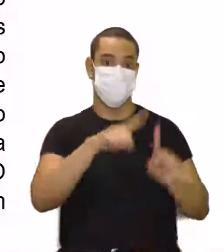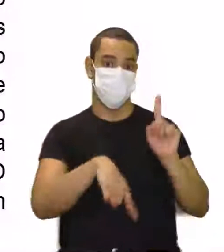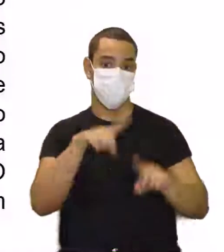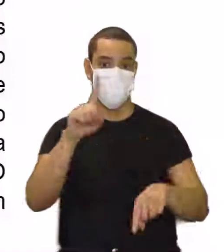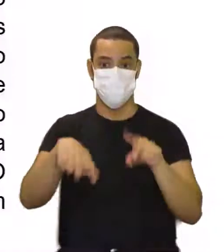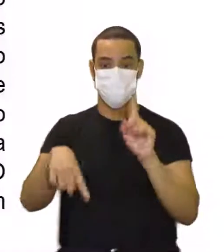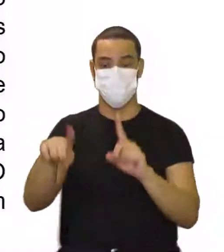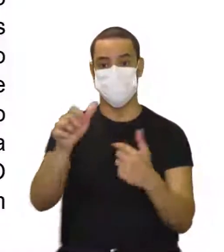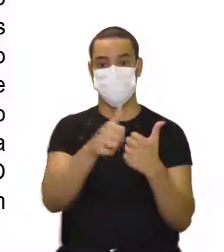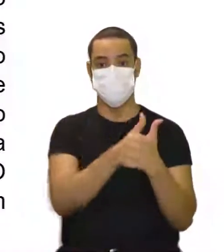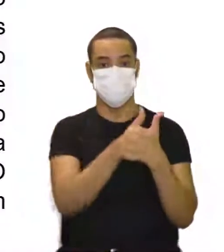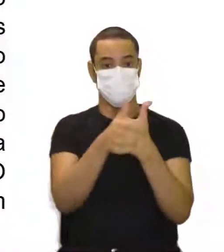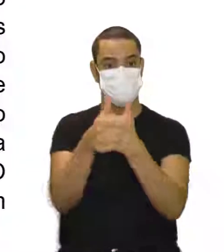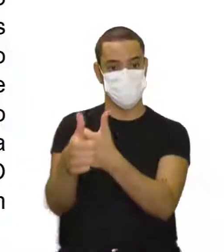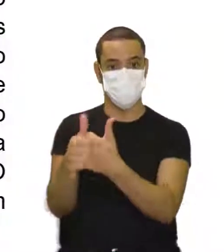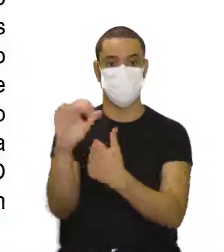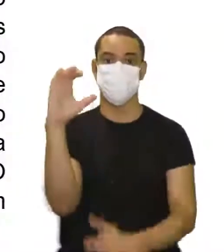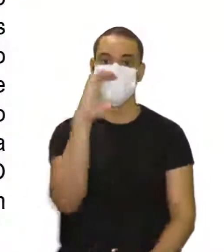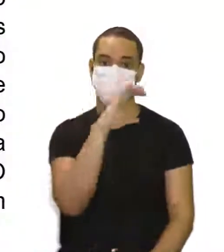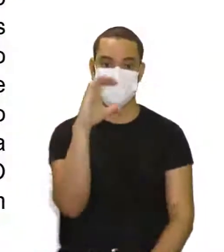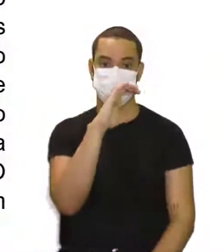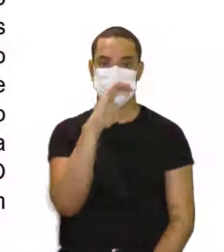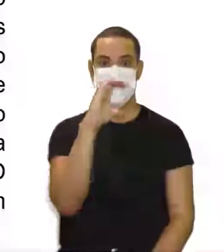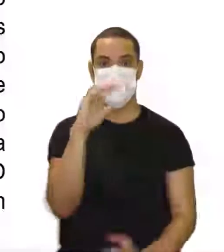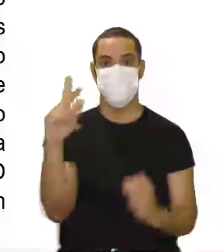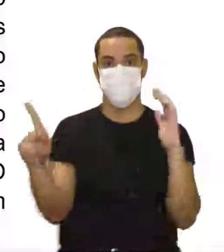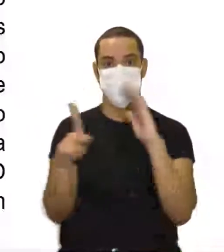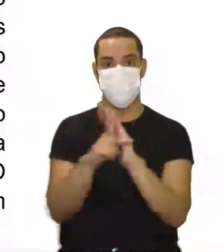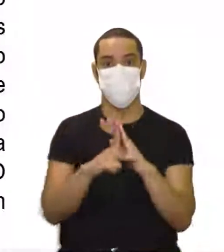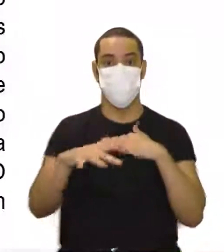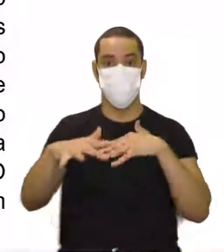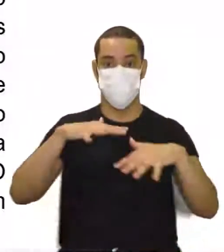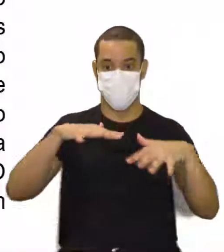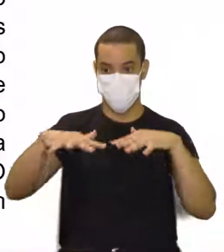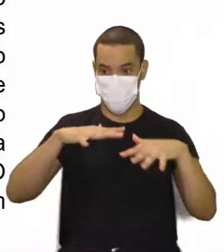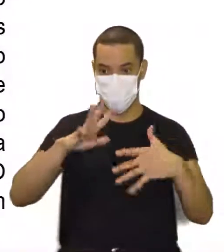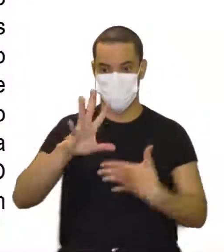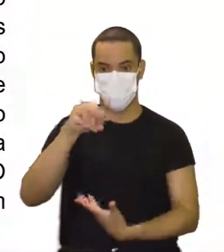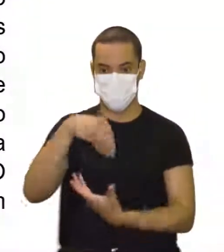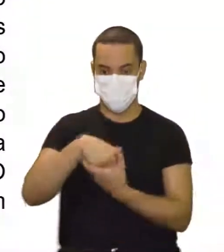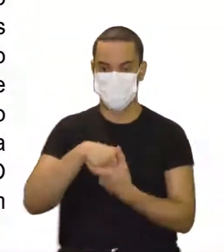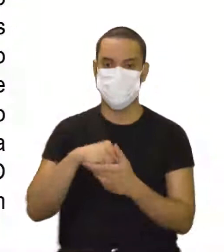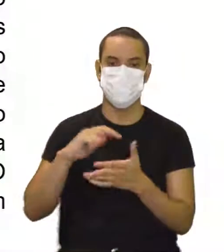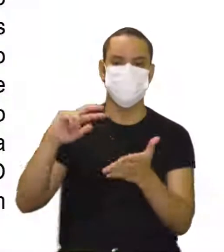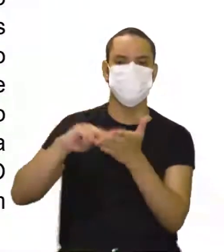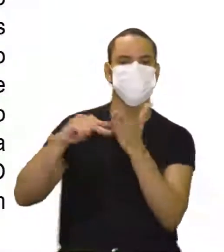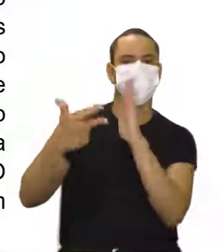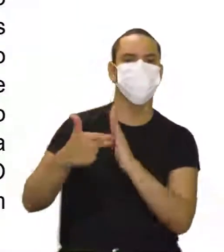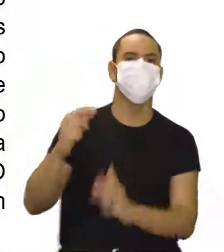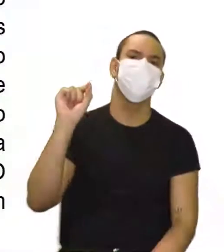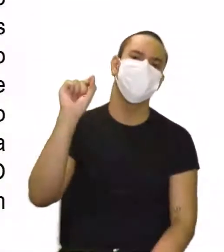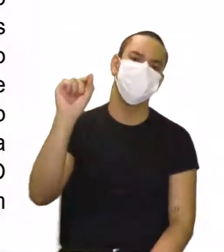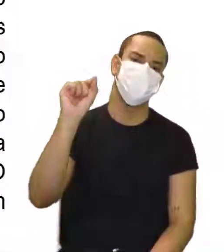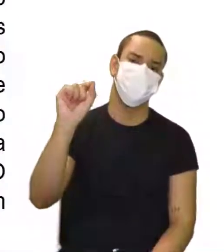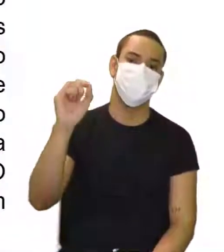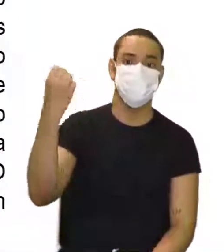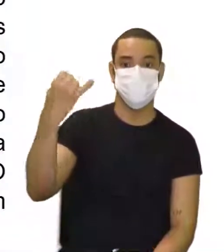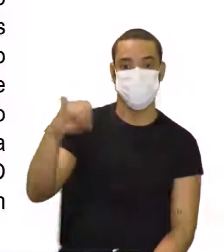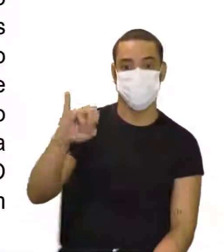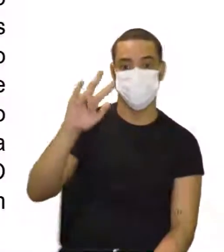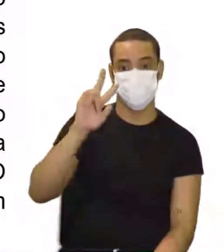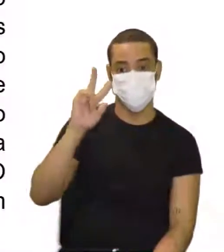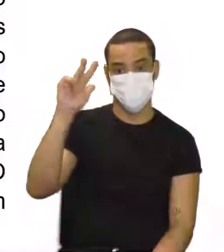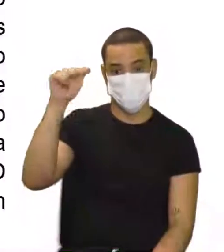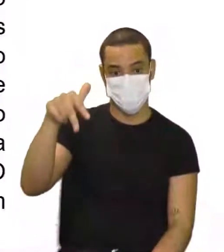de acordo com a velocidade de um referencial em movimento. Isso quer dizer que se alguém